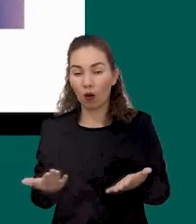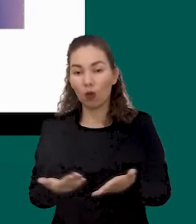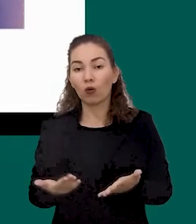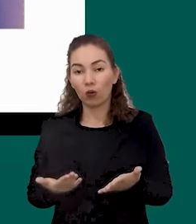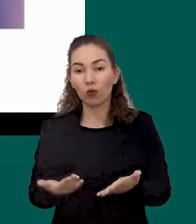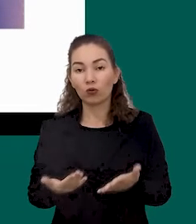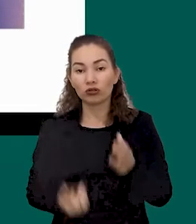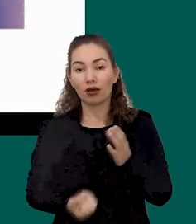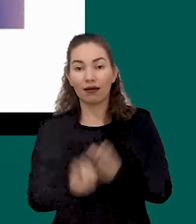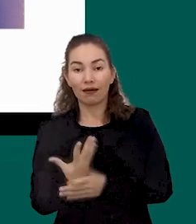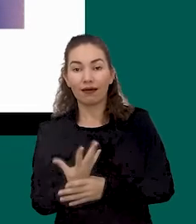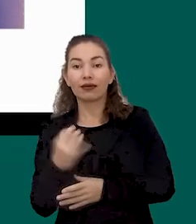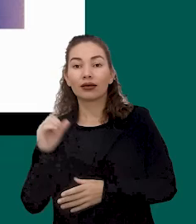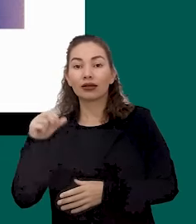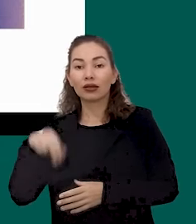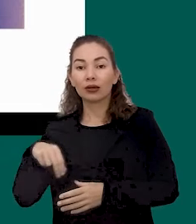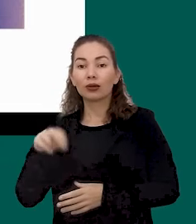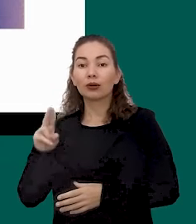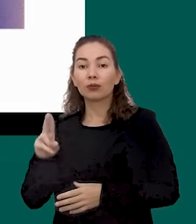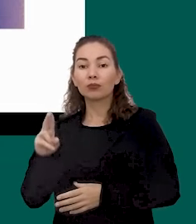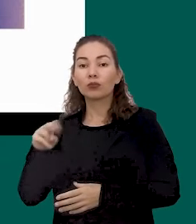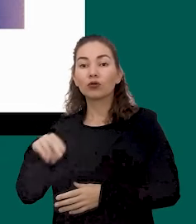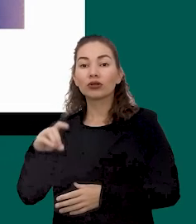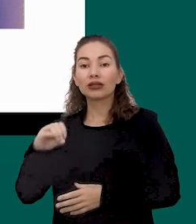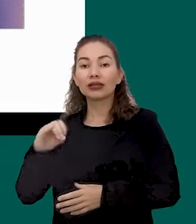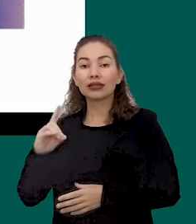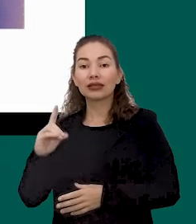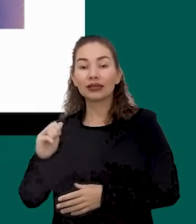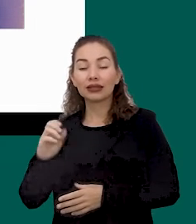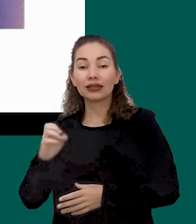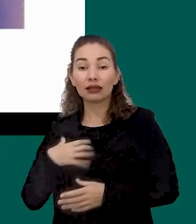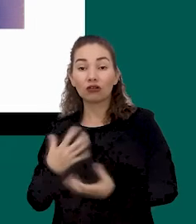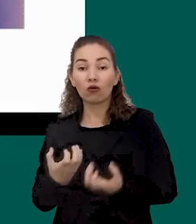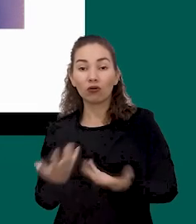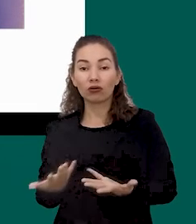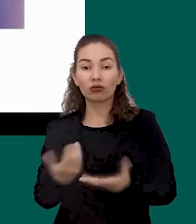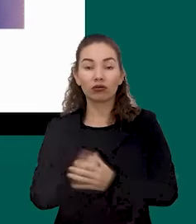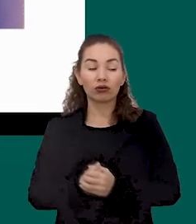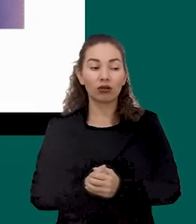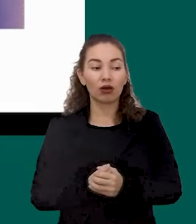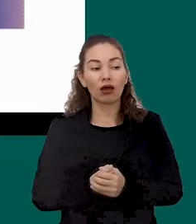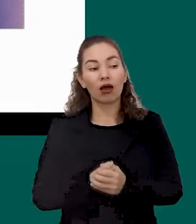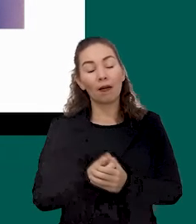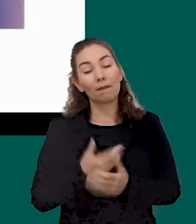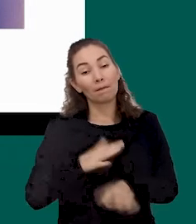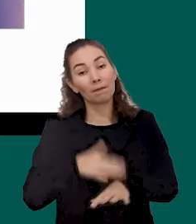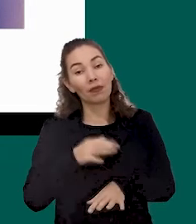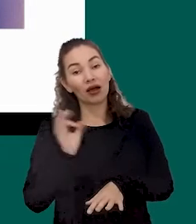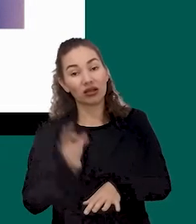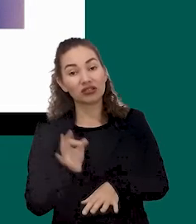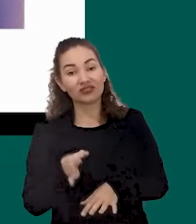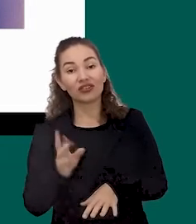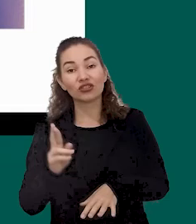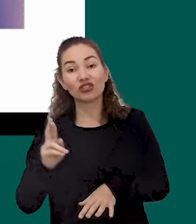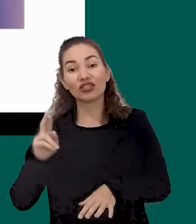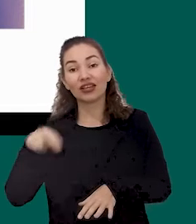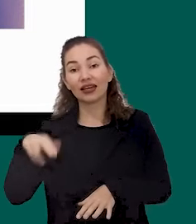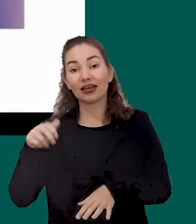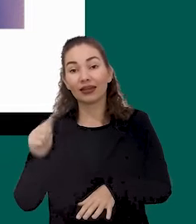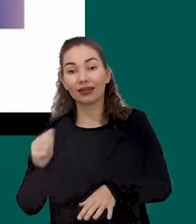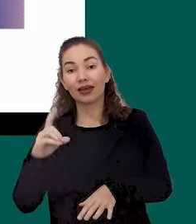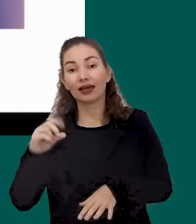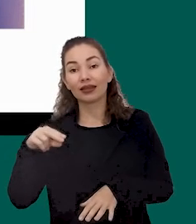e ele cria uma imunidade, está feita a imunidade que eu queria, né? A favor, pode ser mais eficaz que vacinas de DNA e RNA, porque